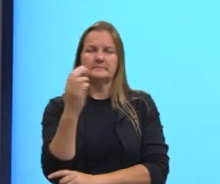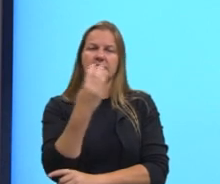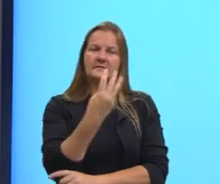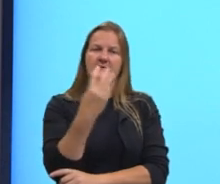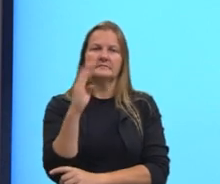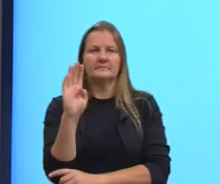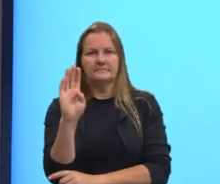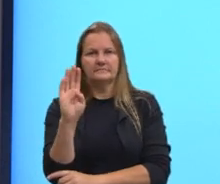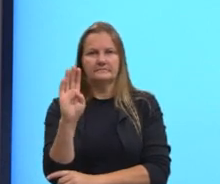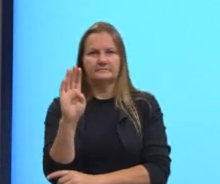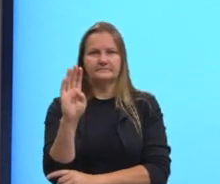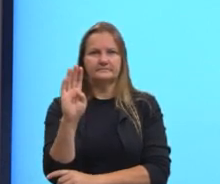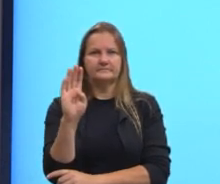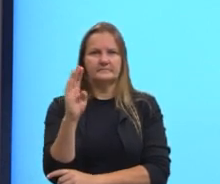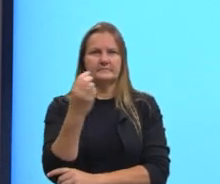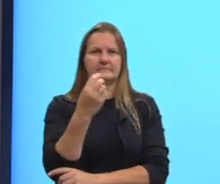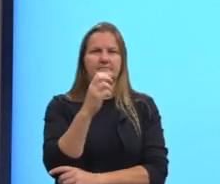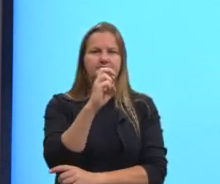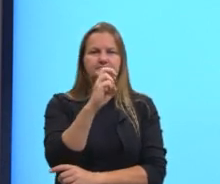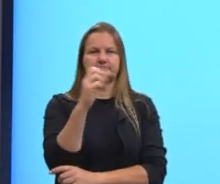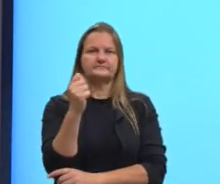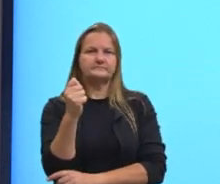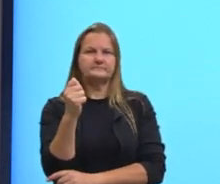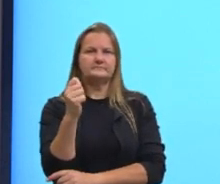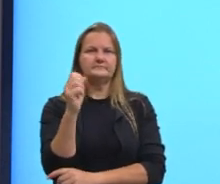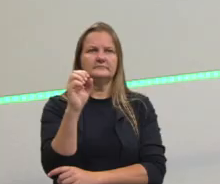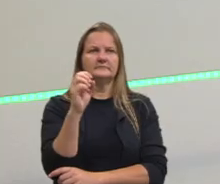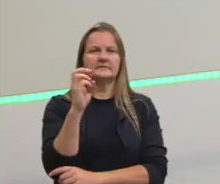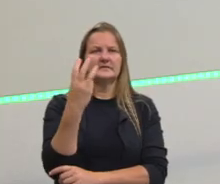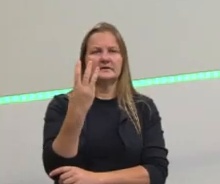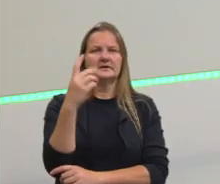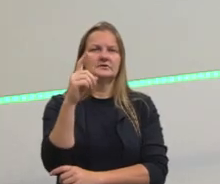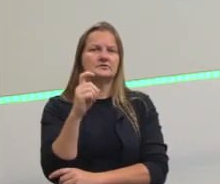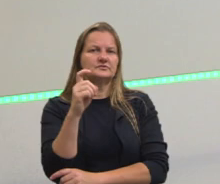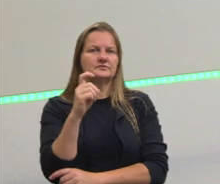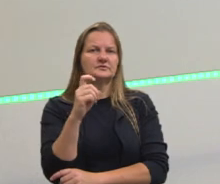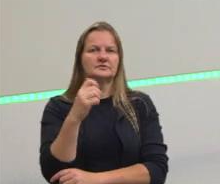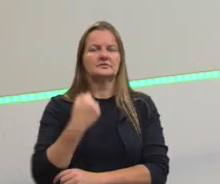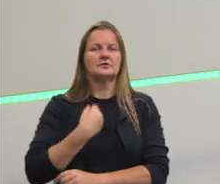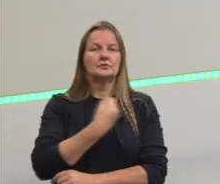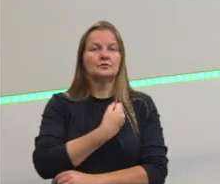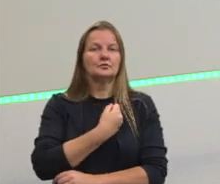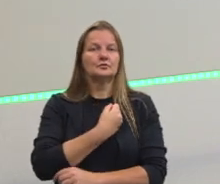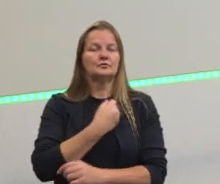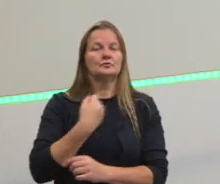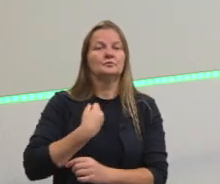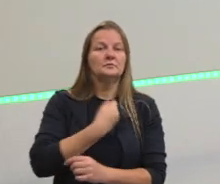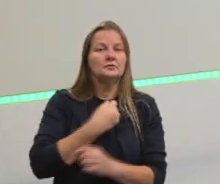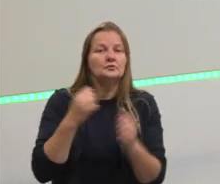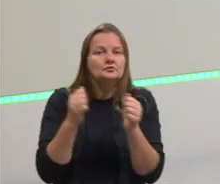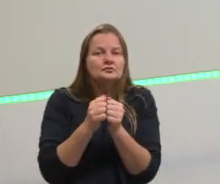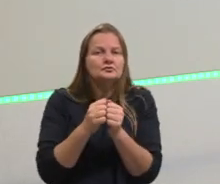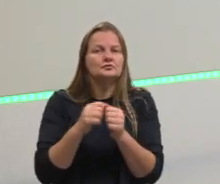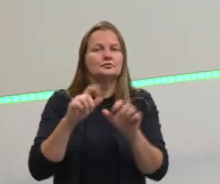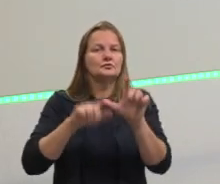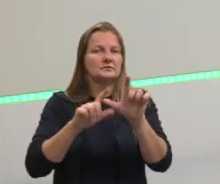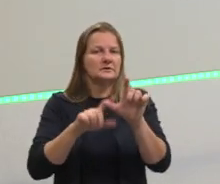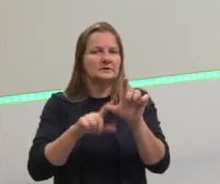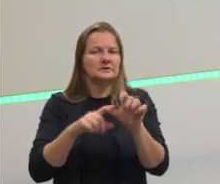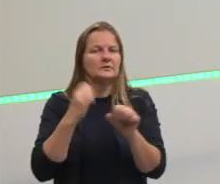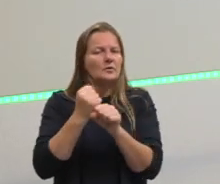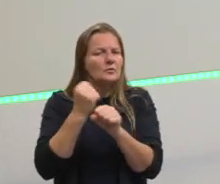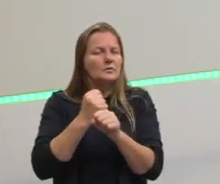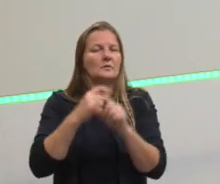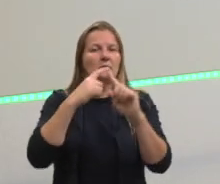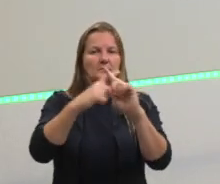então 3B 5 a 3 x número com letra respectivamente isso aqui é um produto é uma